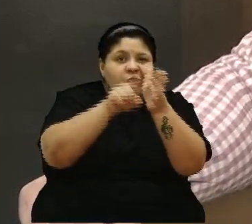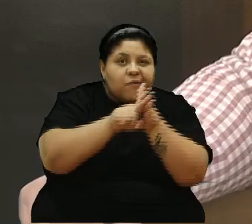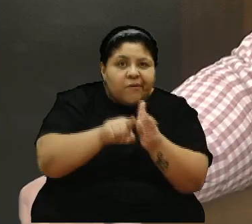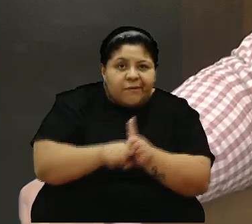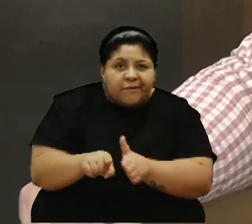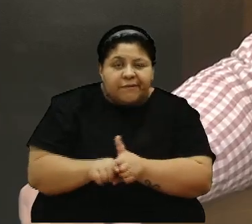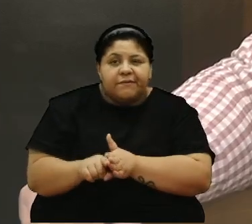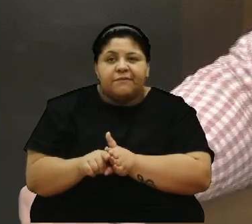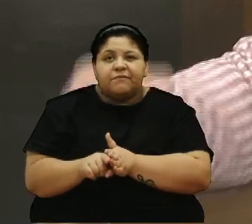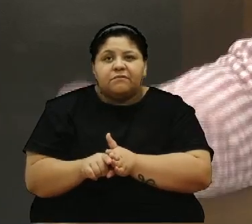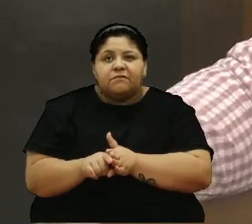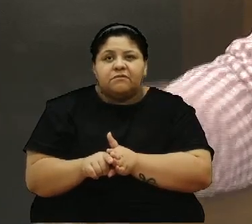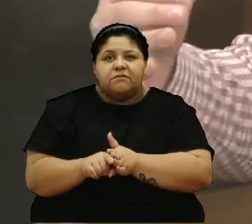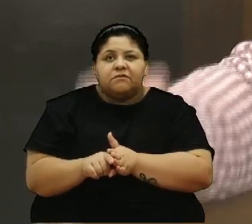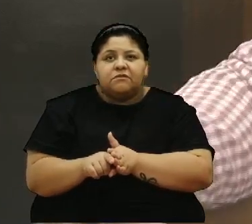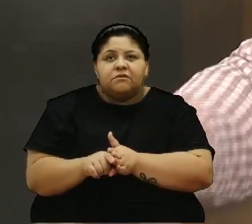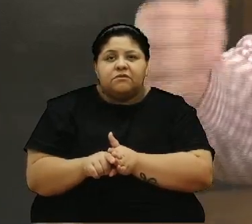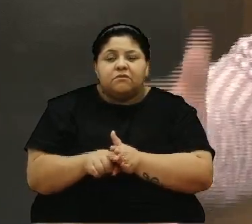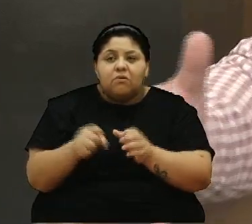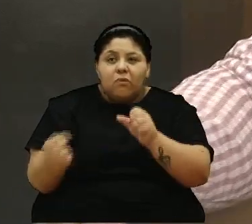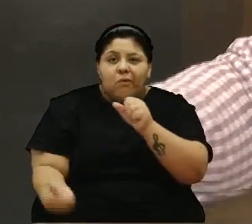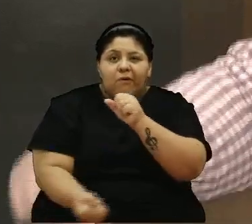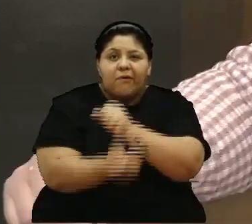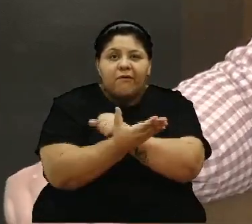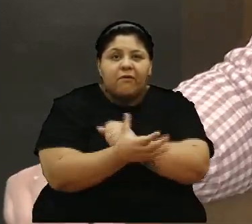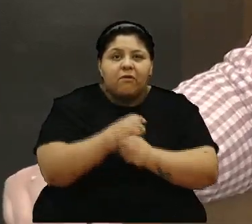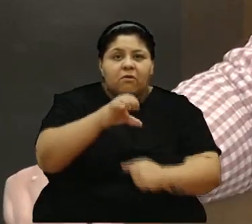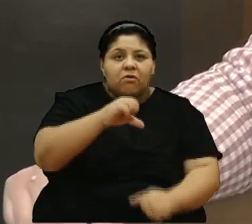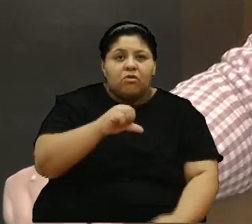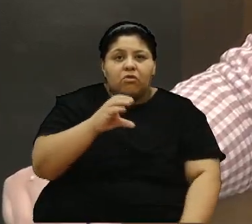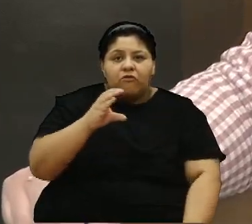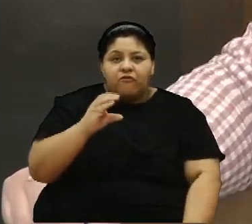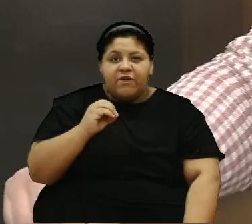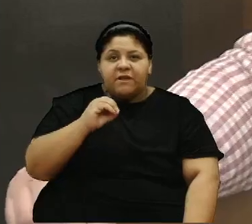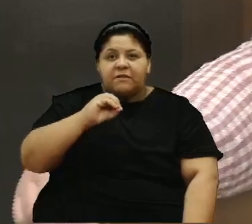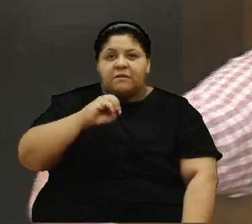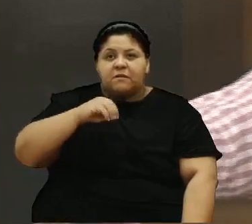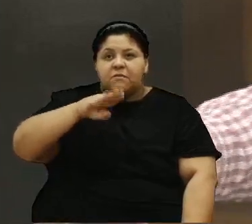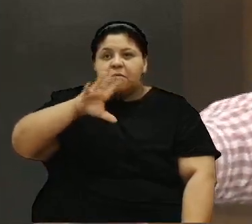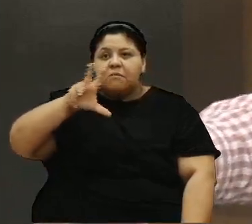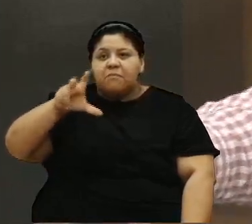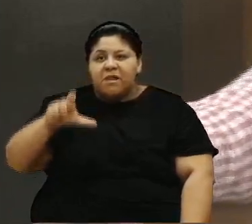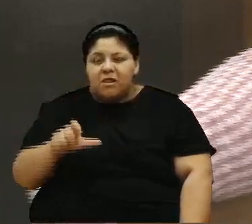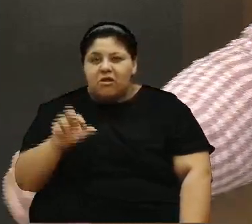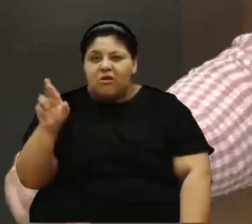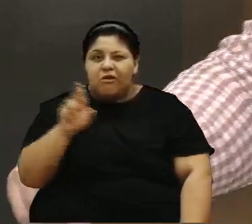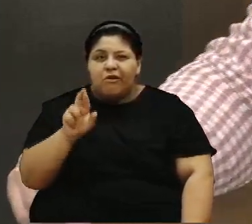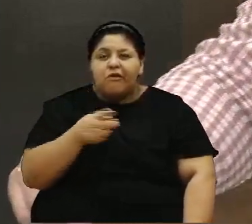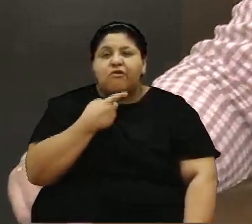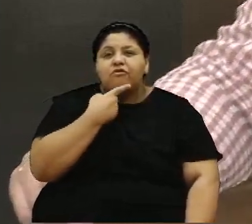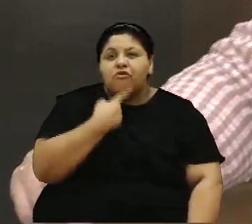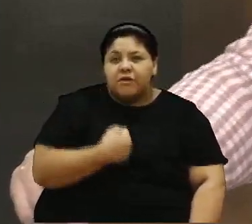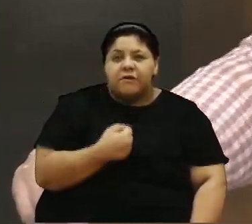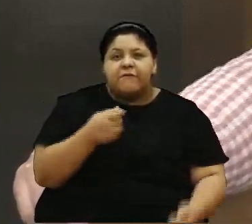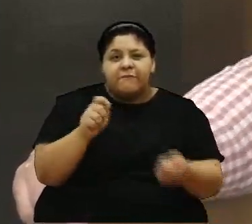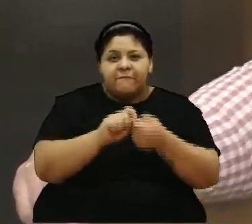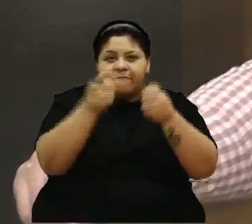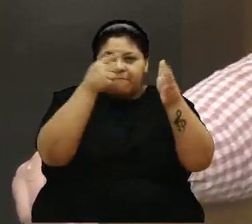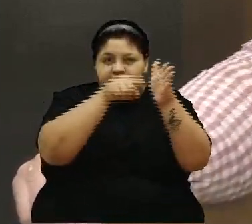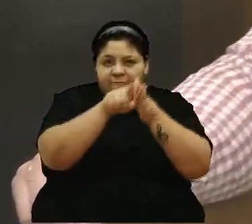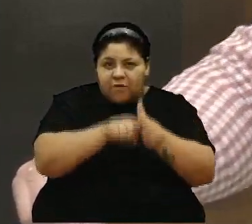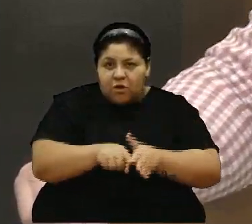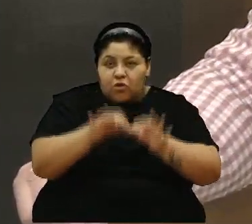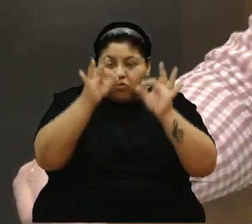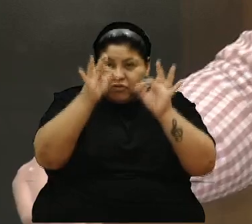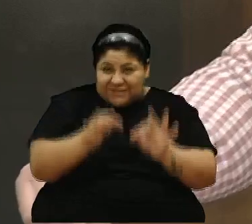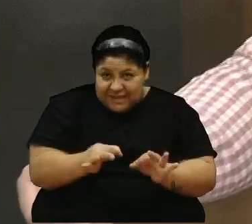investigar a fraude, o roubo de 90 bilhões de reais? Se a vontade é que seja feita uma apuração, o instrumento correto para